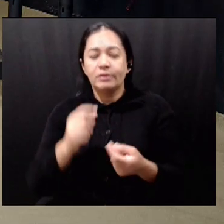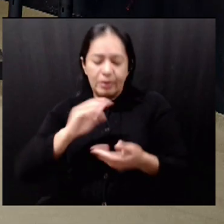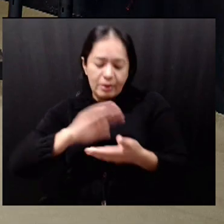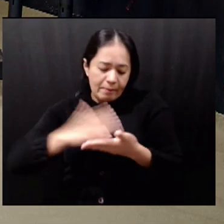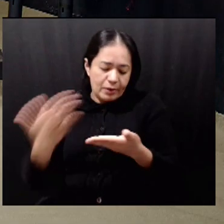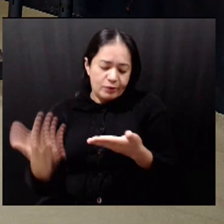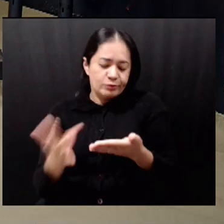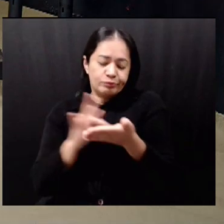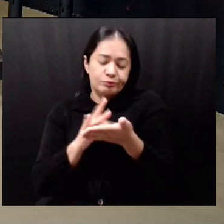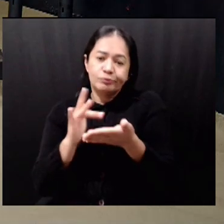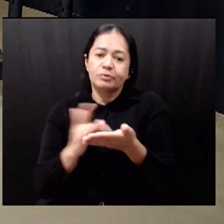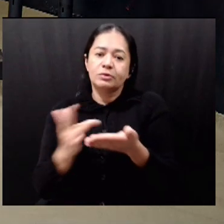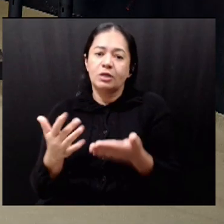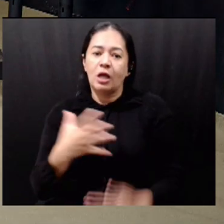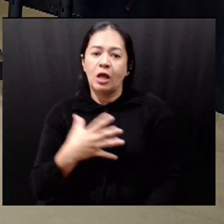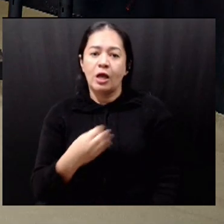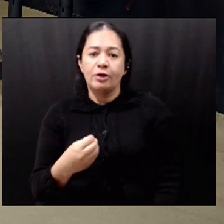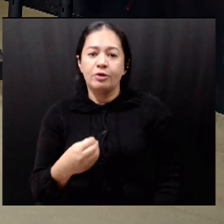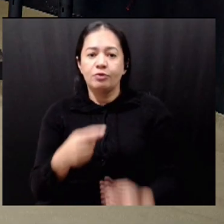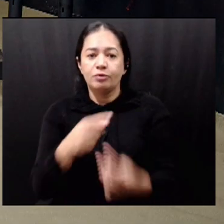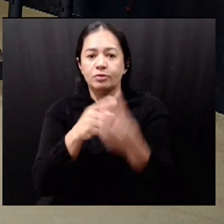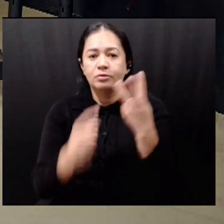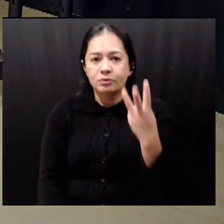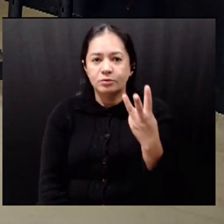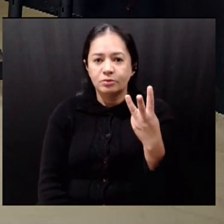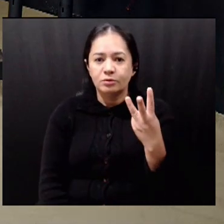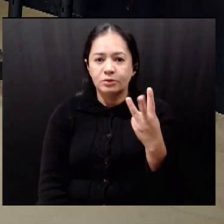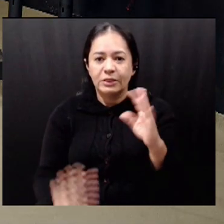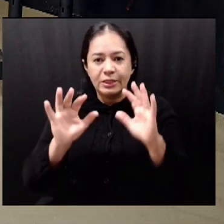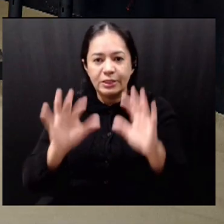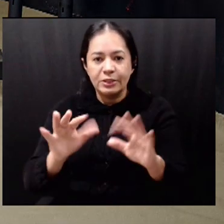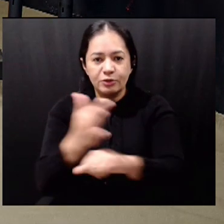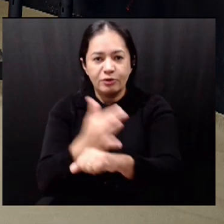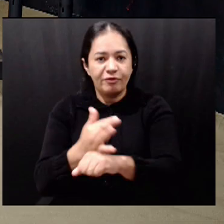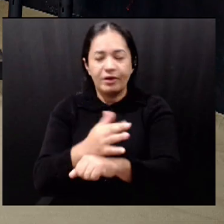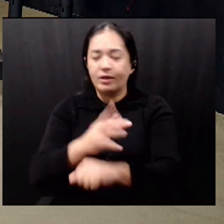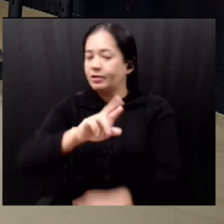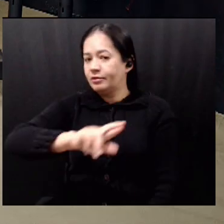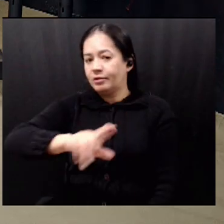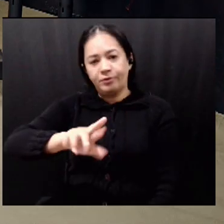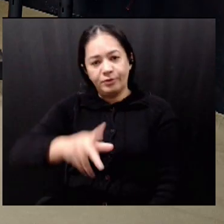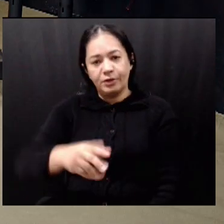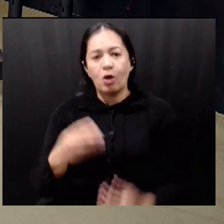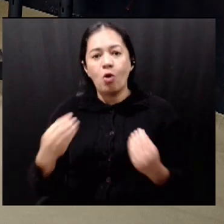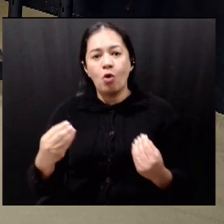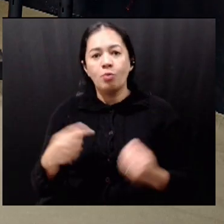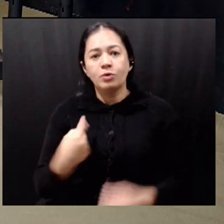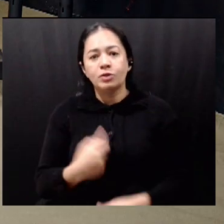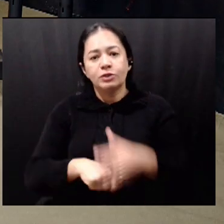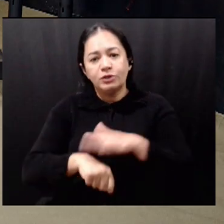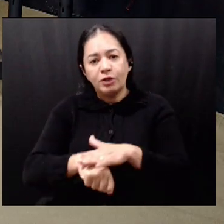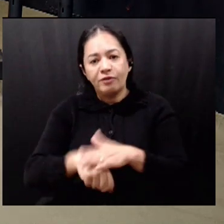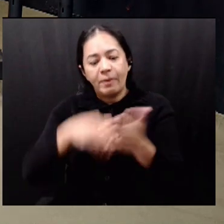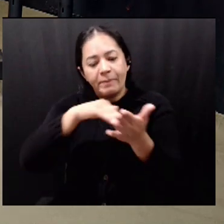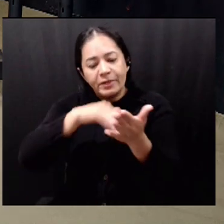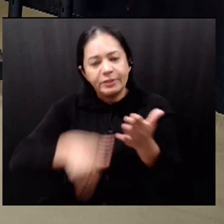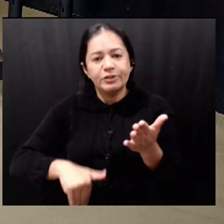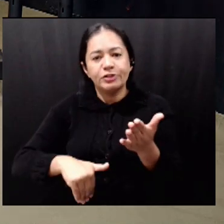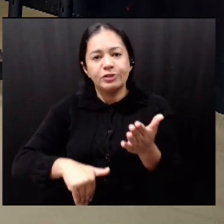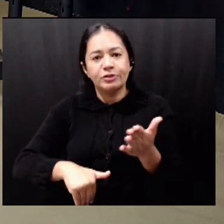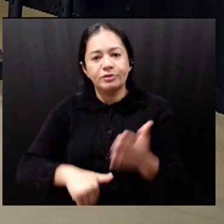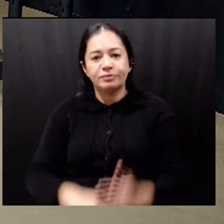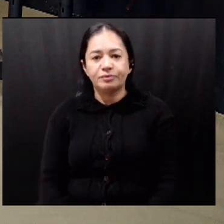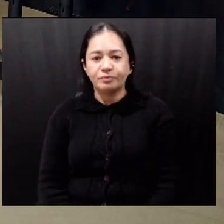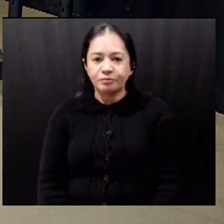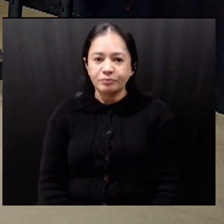filho também está com o celular. Isso não é férias. Definitivamente não é férias. Como é que a gente faz para retirar aí entre